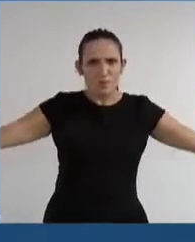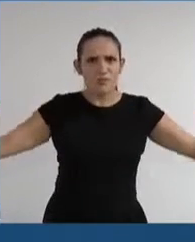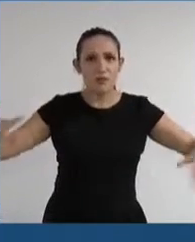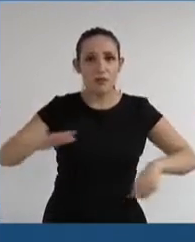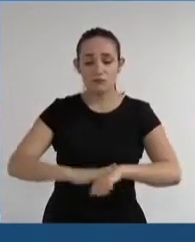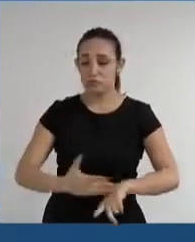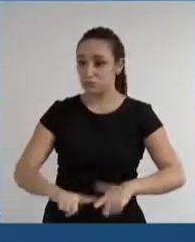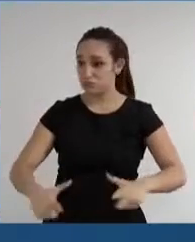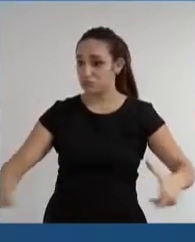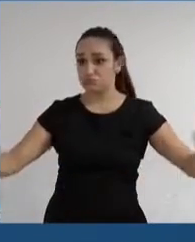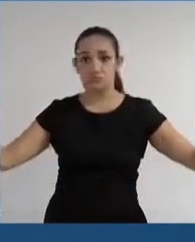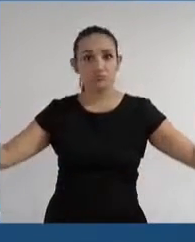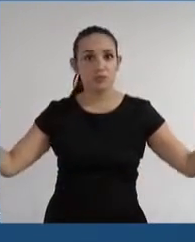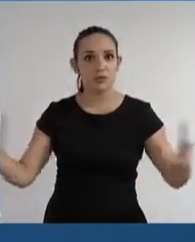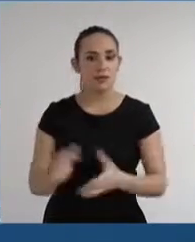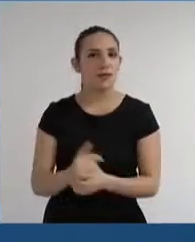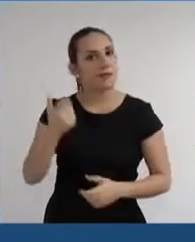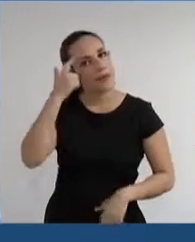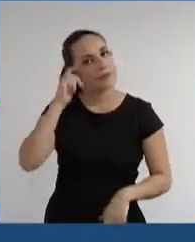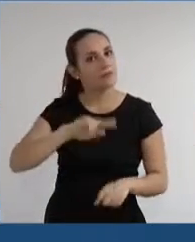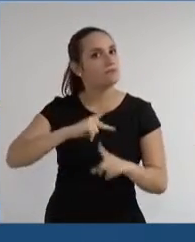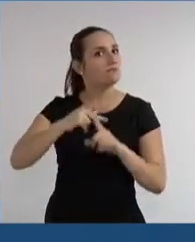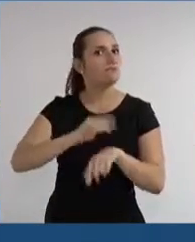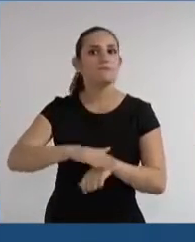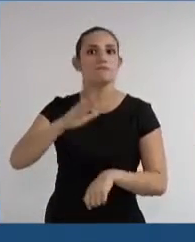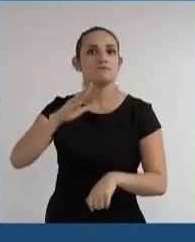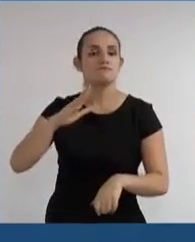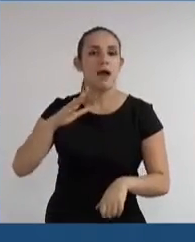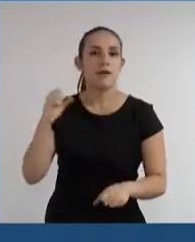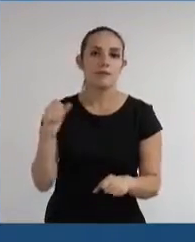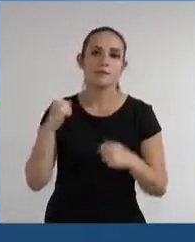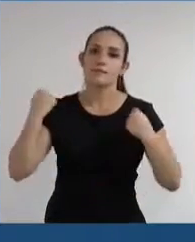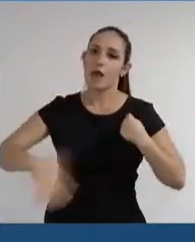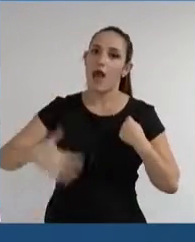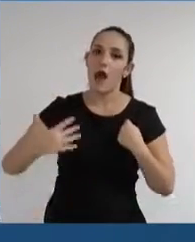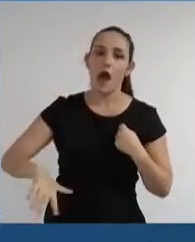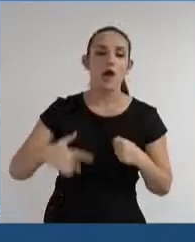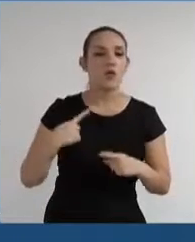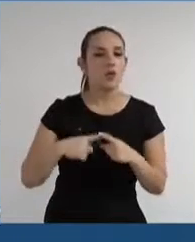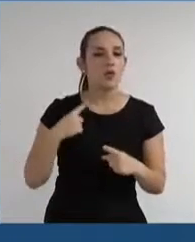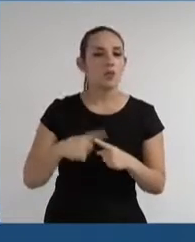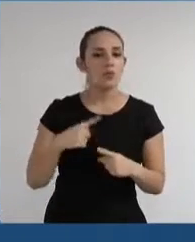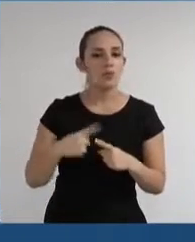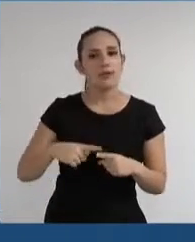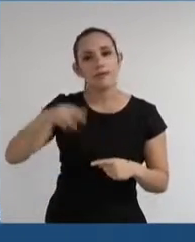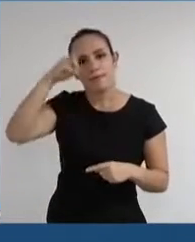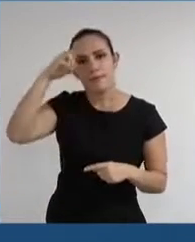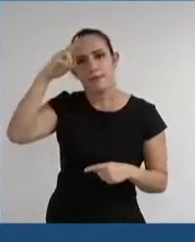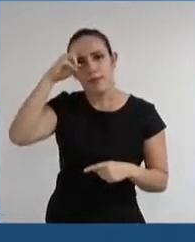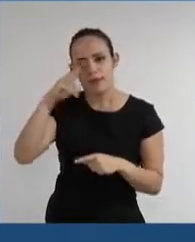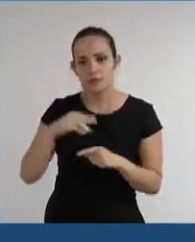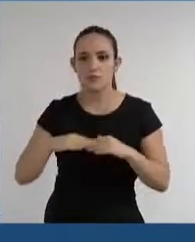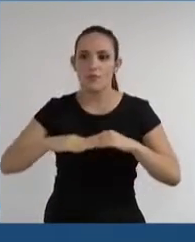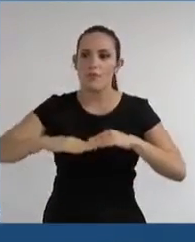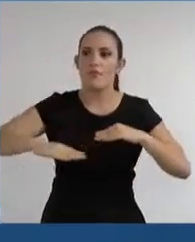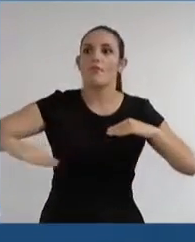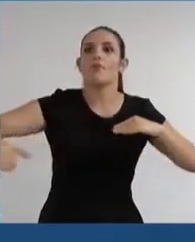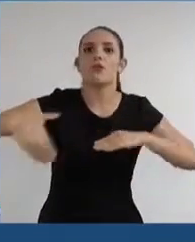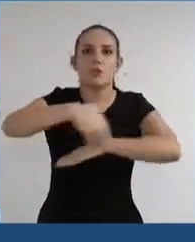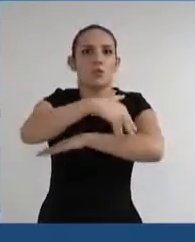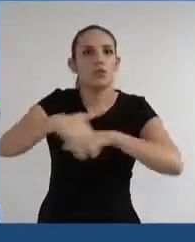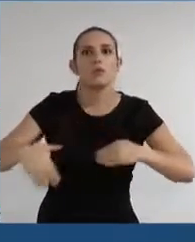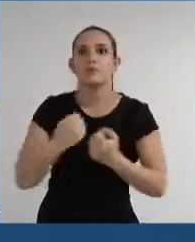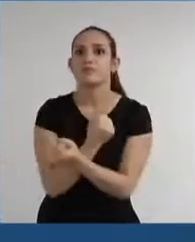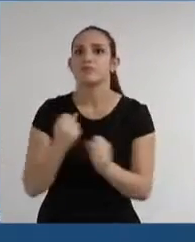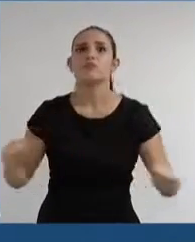cidadão levar o asfalto num bairro que você poderia verticalizar e levar esse asfalto na ponta, num bairro distante,